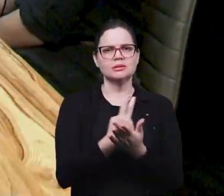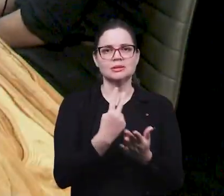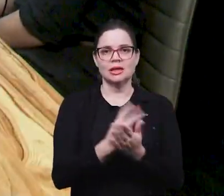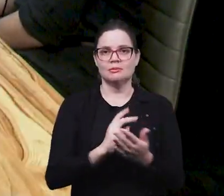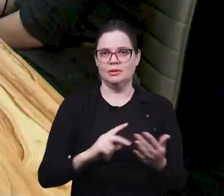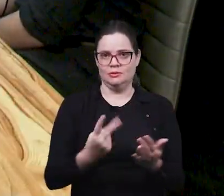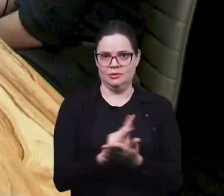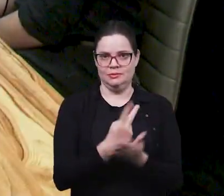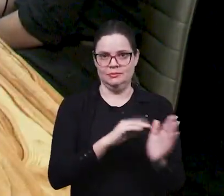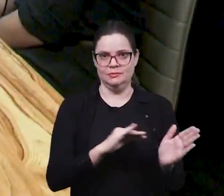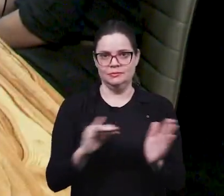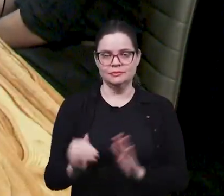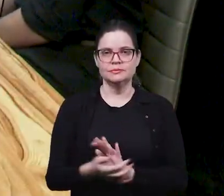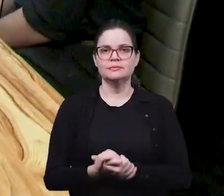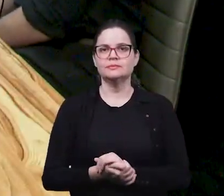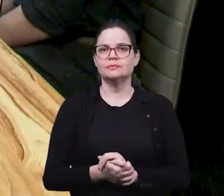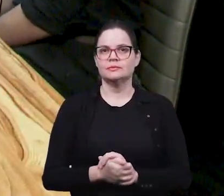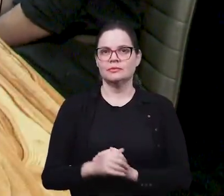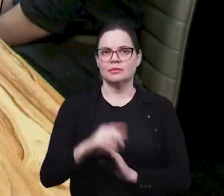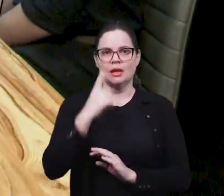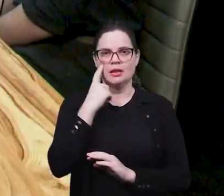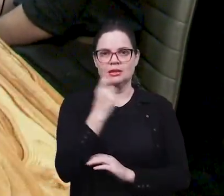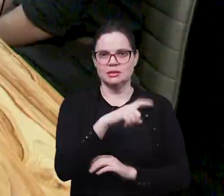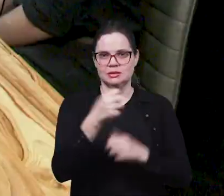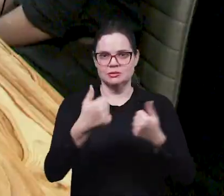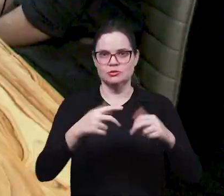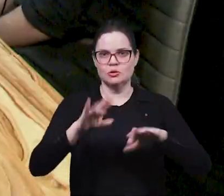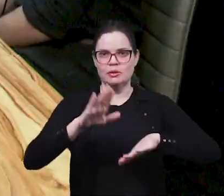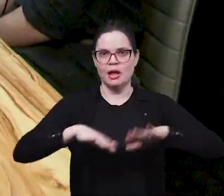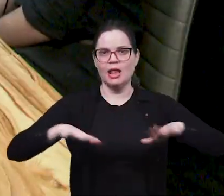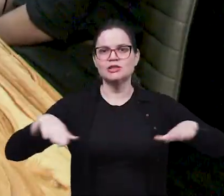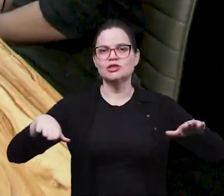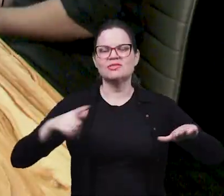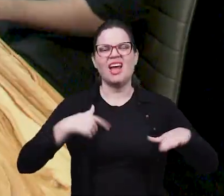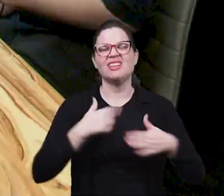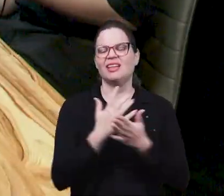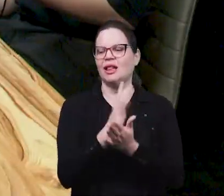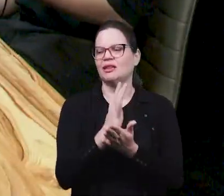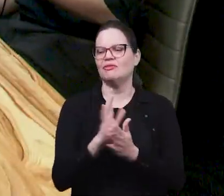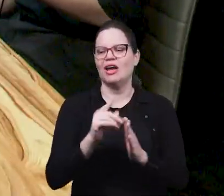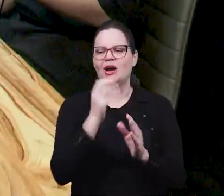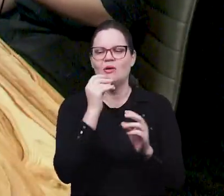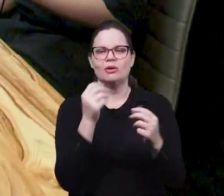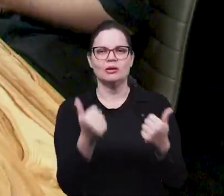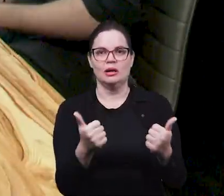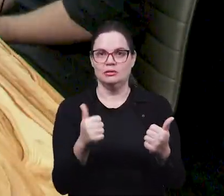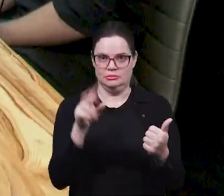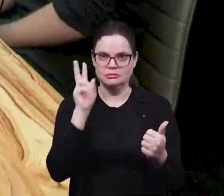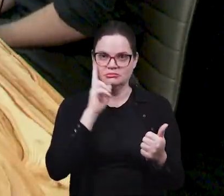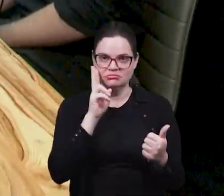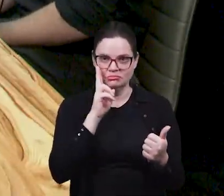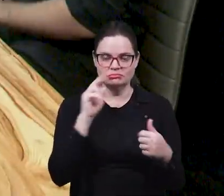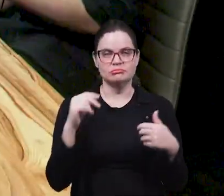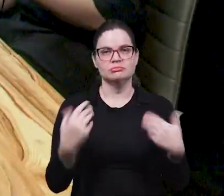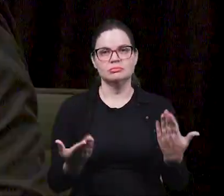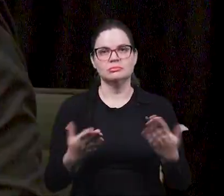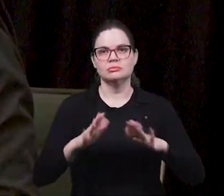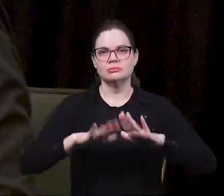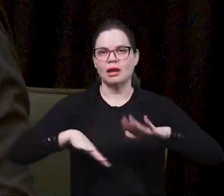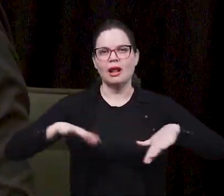momento. Eu achei muito interessante que a Eduarda falou da relativização daquilo que é a moral, né?